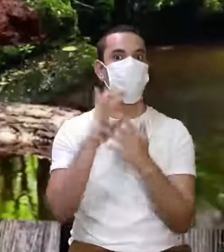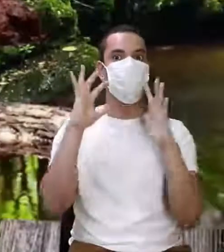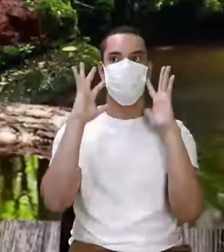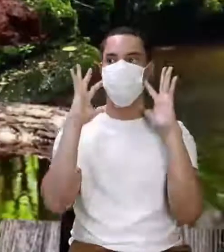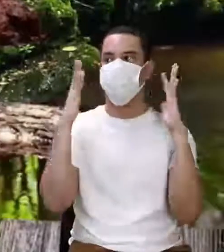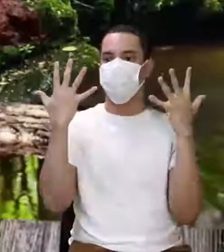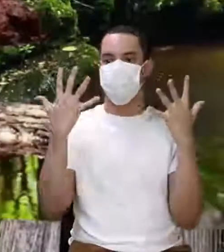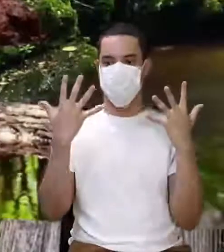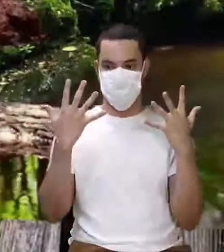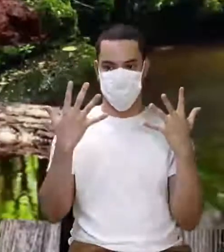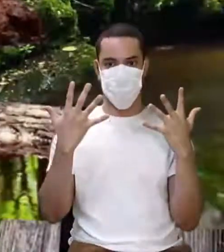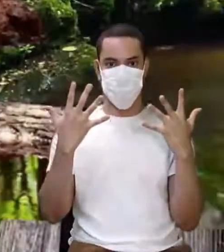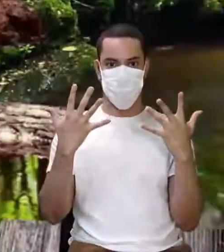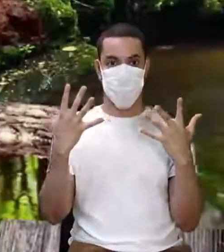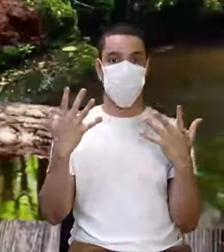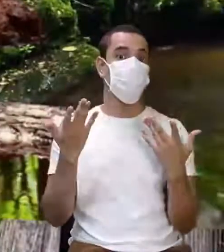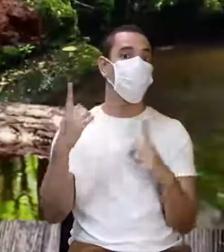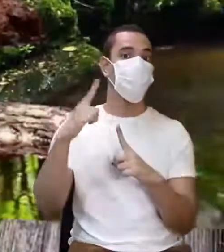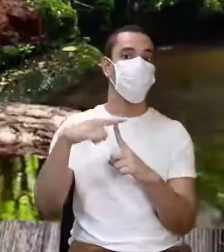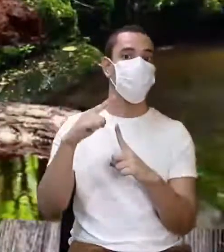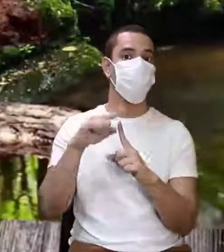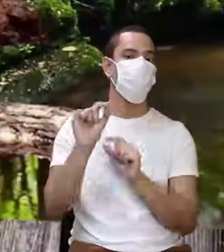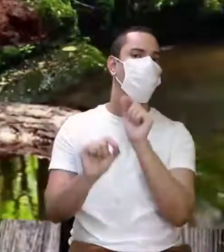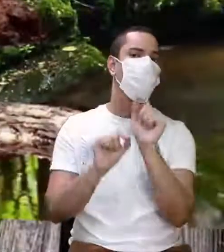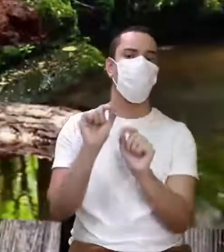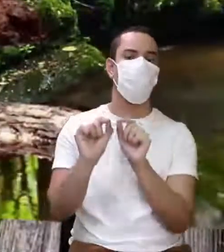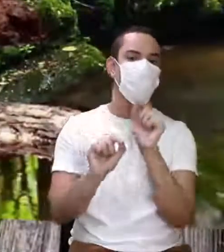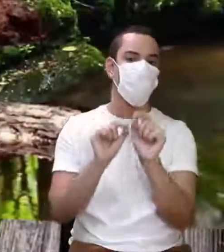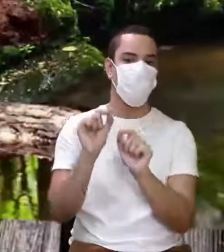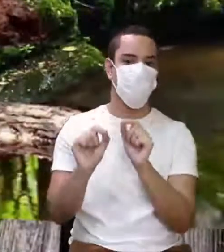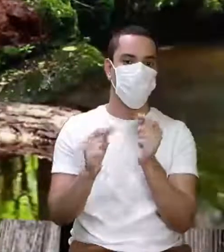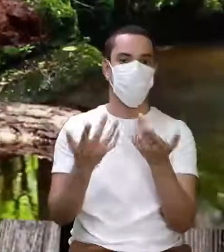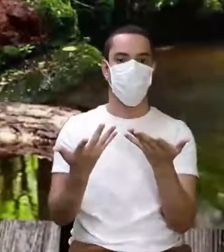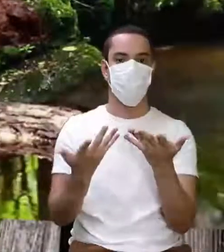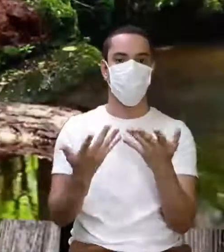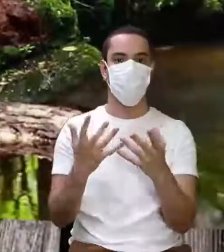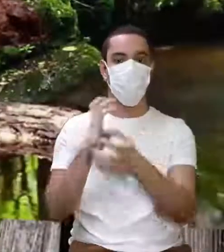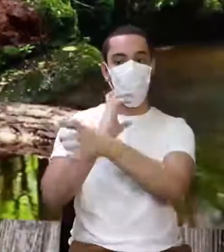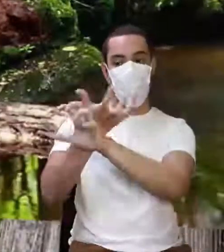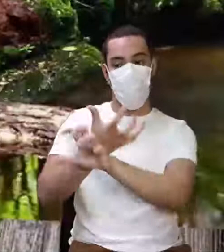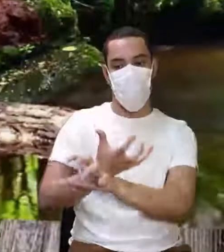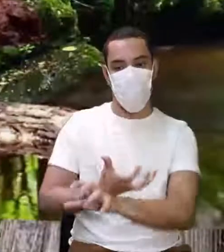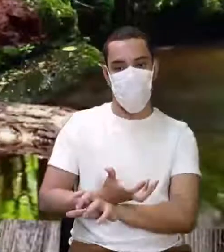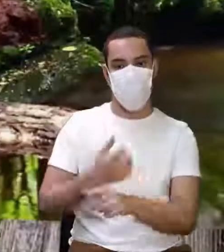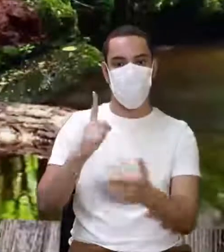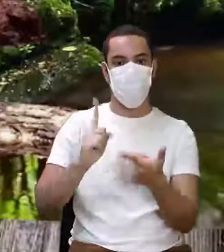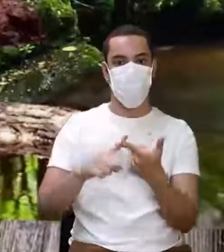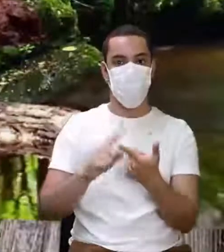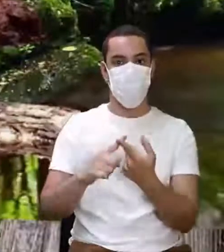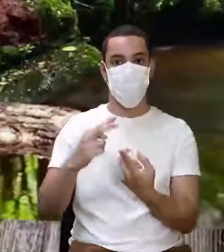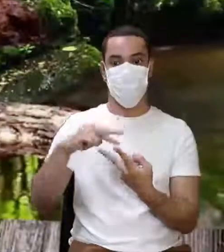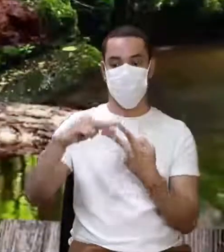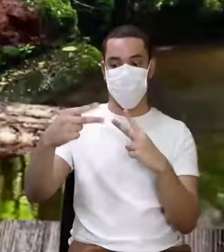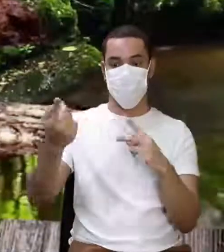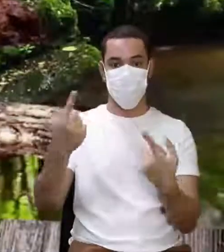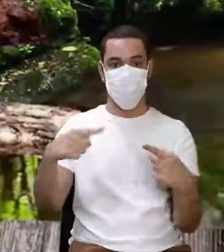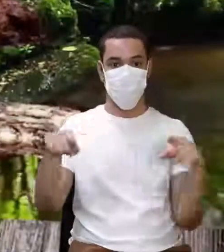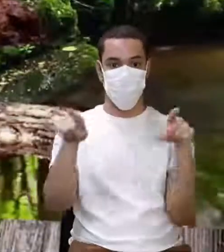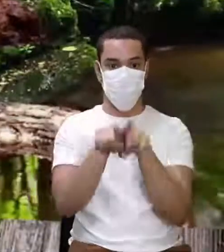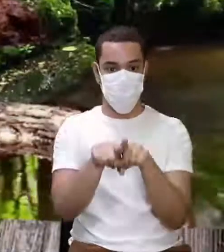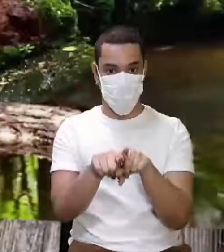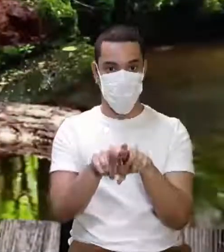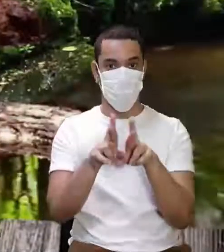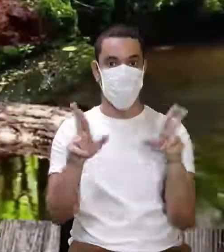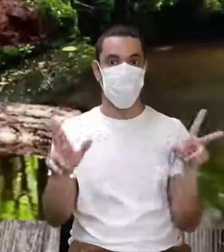que aconteceram, né? Que tipo de evidências seriam essas? Os fósseis, os órgãos homólogos, os